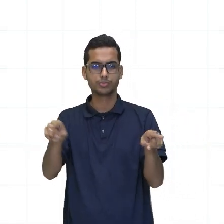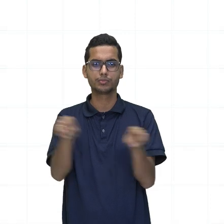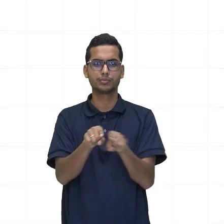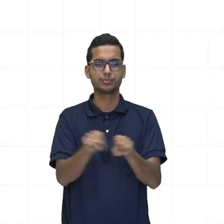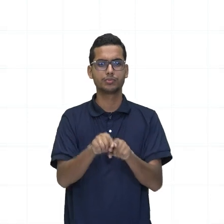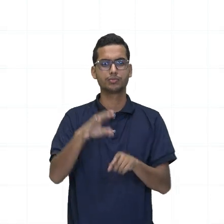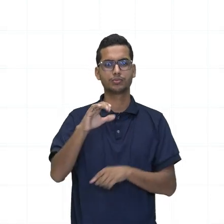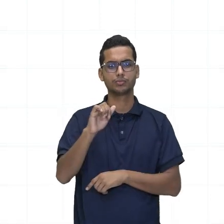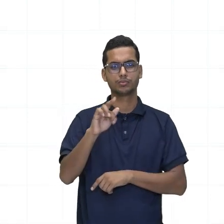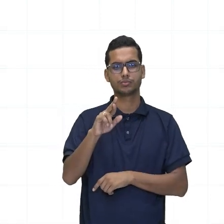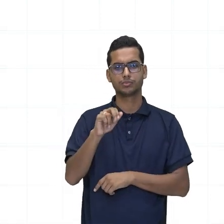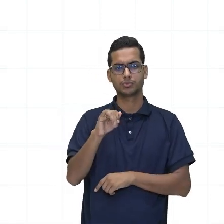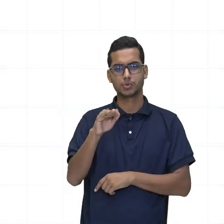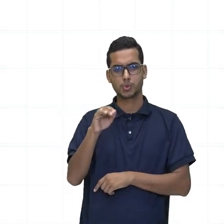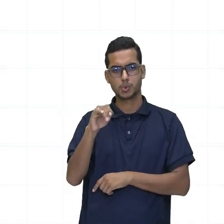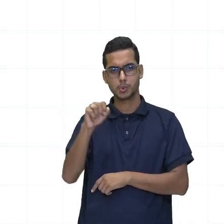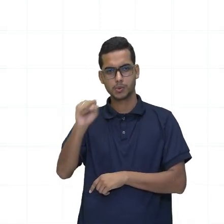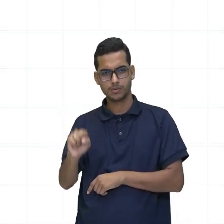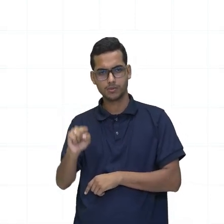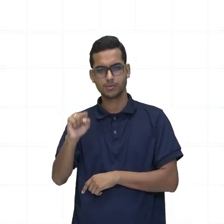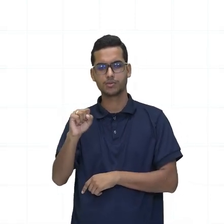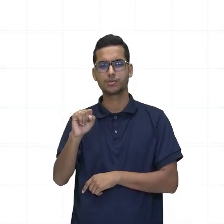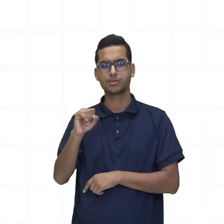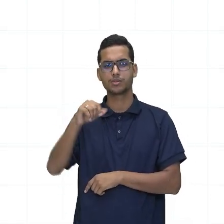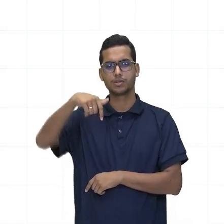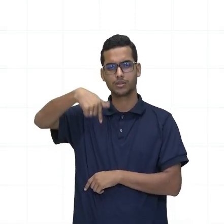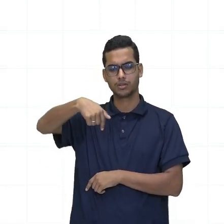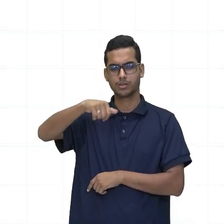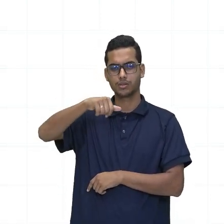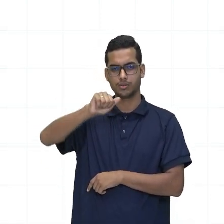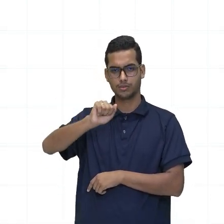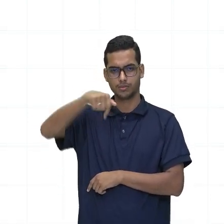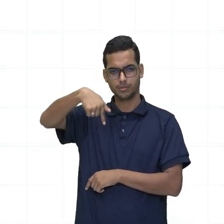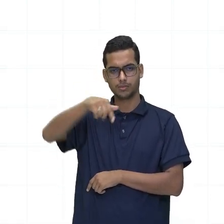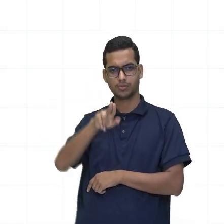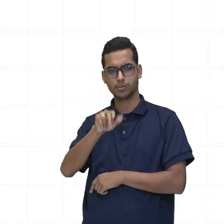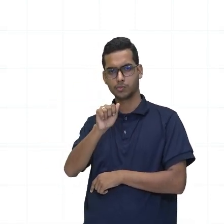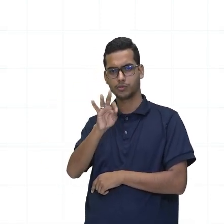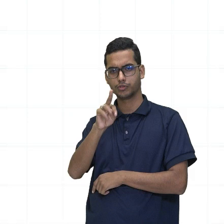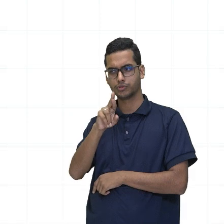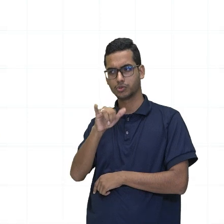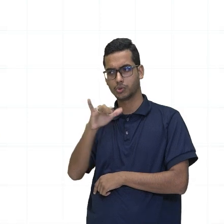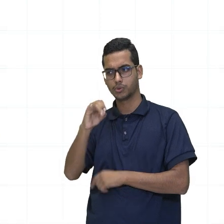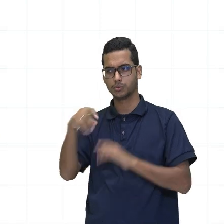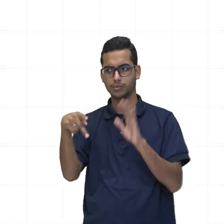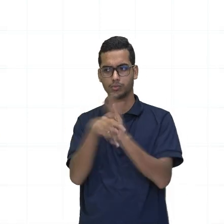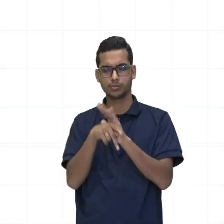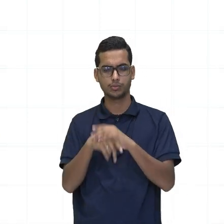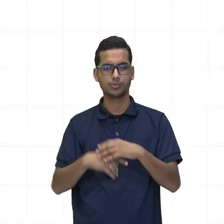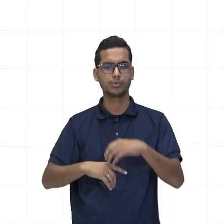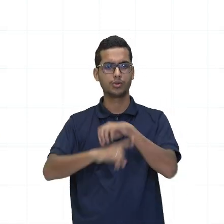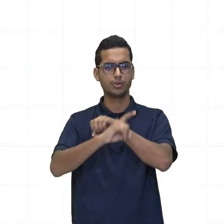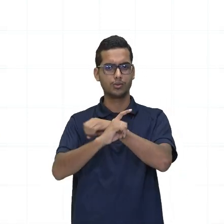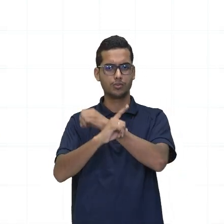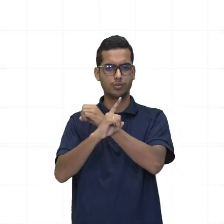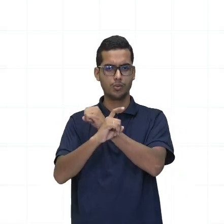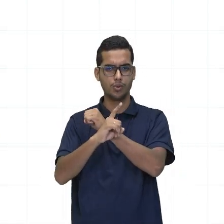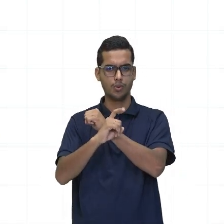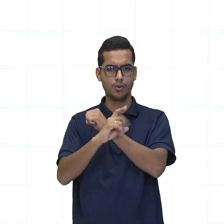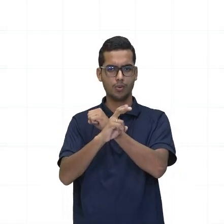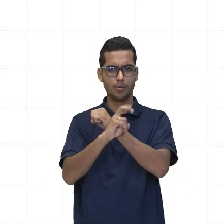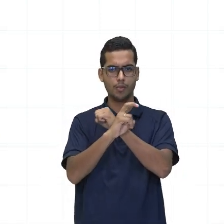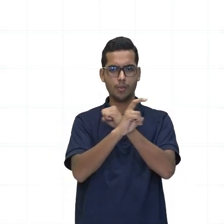que são moluscos, também podem transmitir doenças, porque eles carregam consigo, né, o agente causador